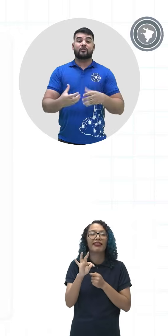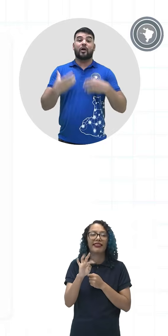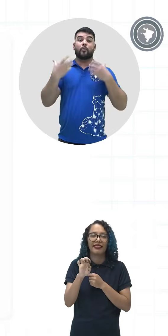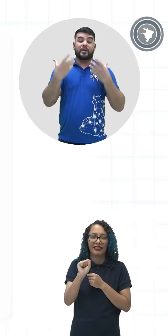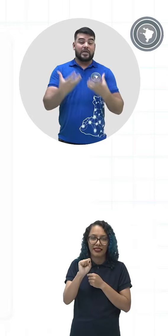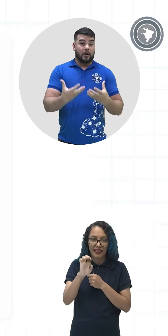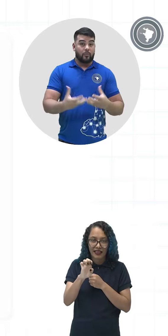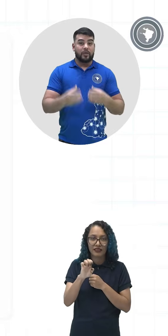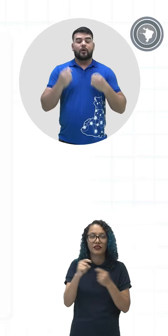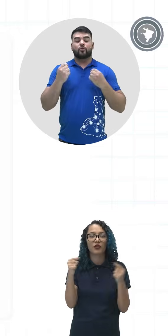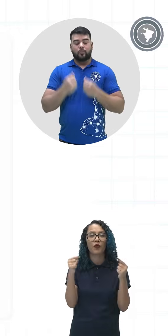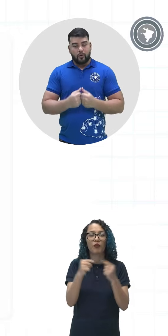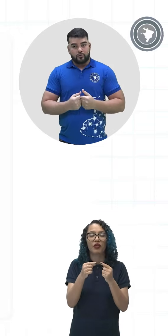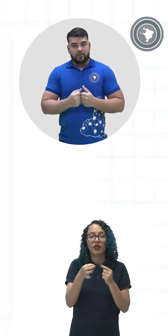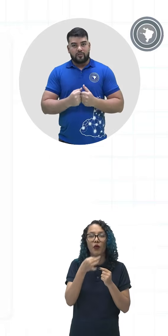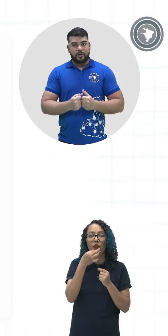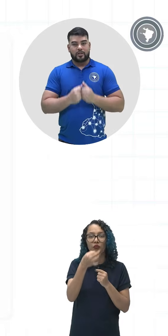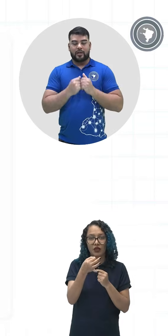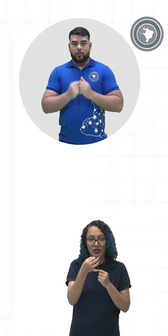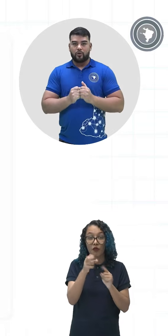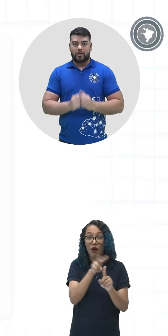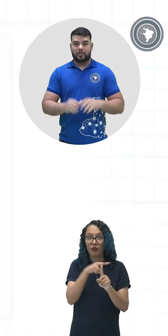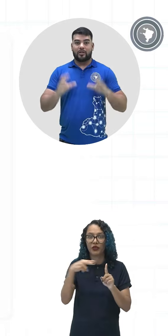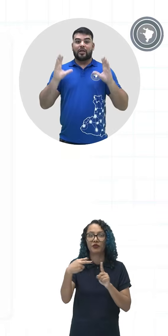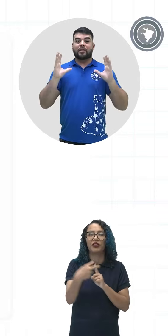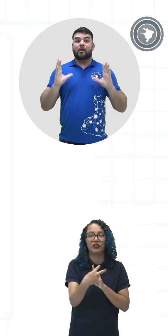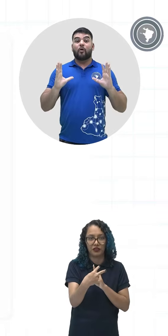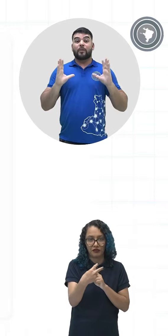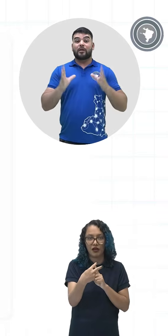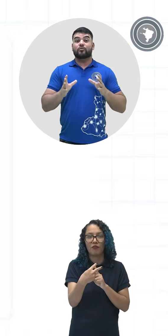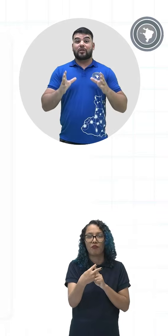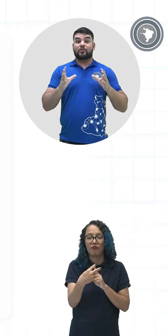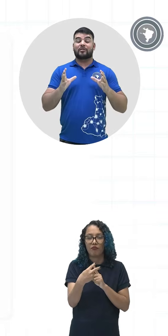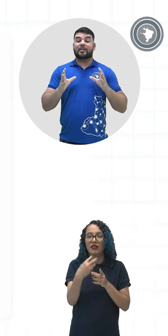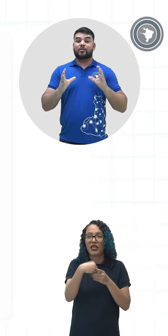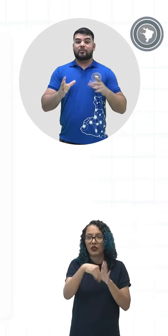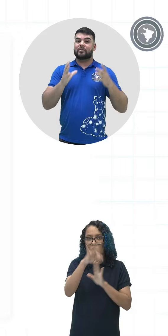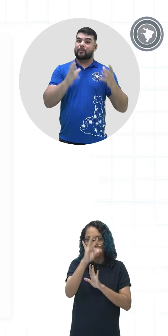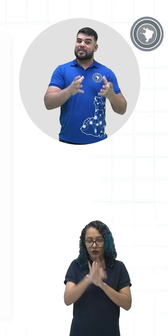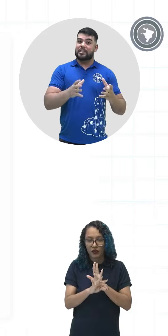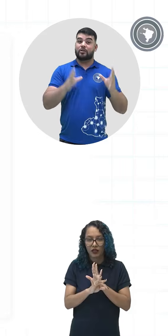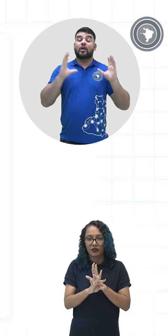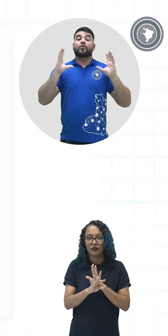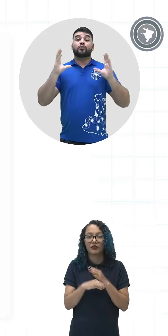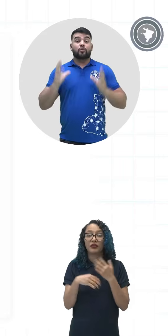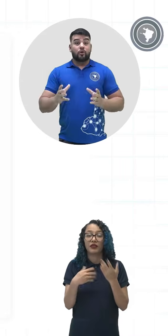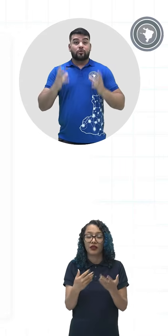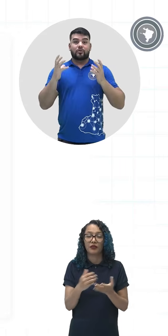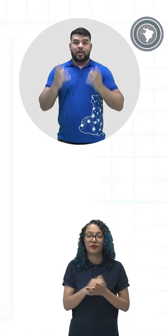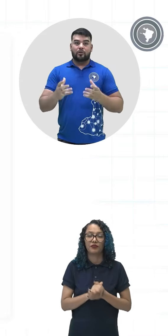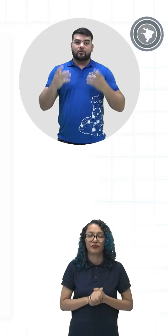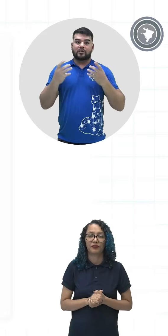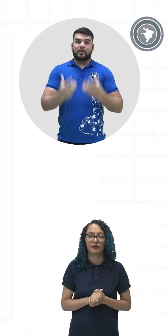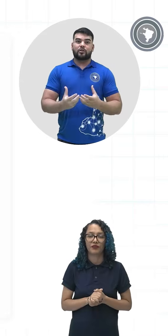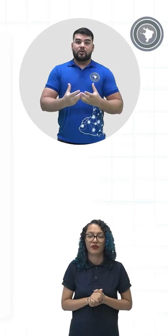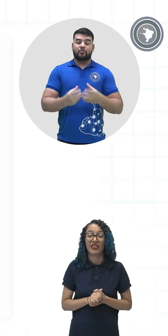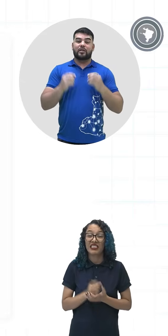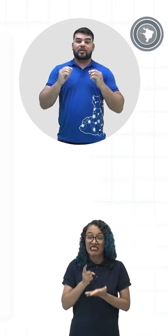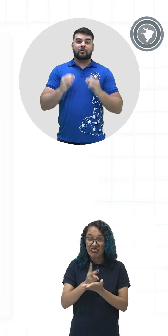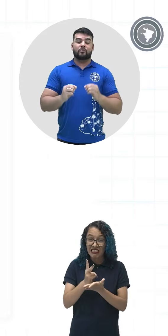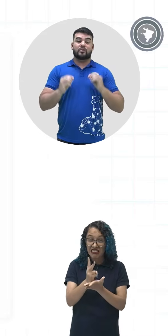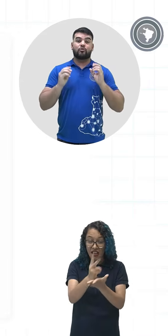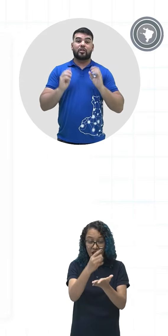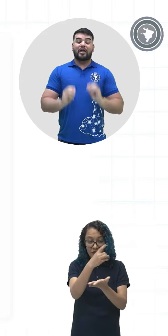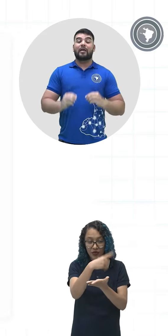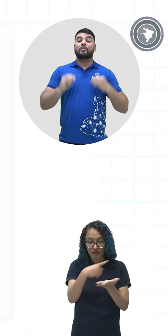estamos falando da opinião, do ponto de vista, tá bom, gente? Então, a opinião do texto dissertativo está presente. Todo texto dissertativo